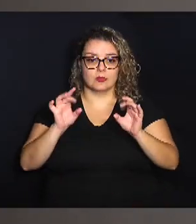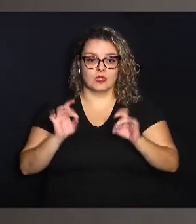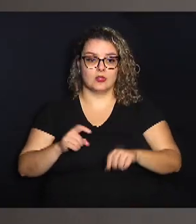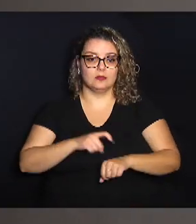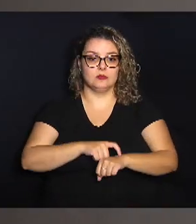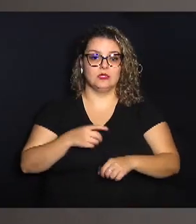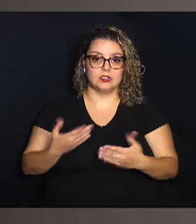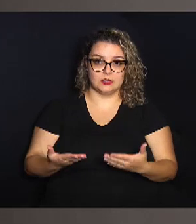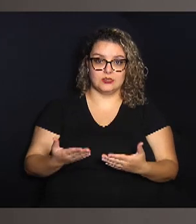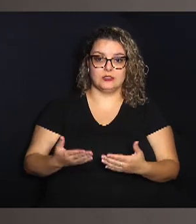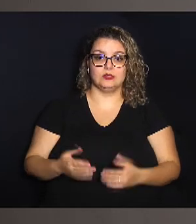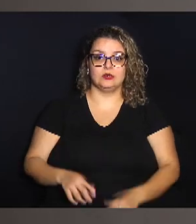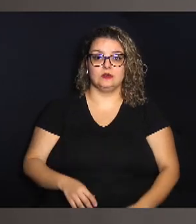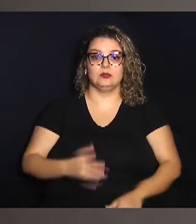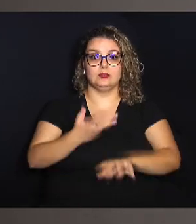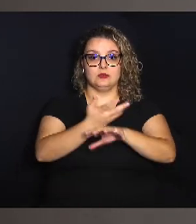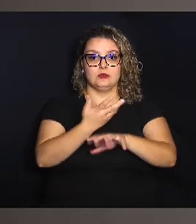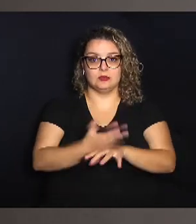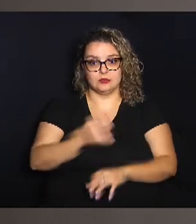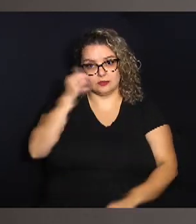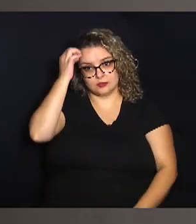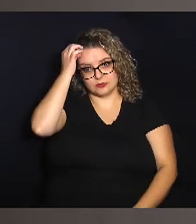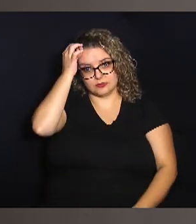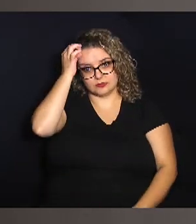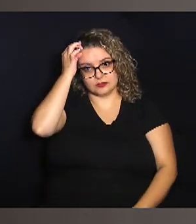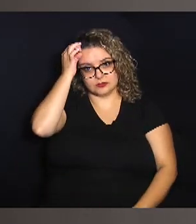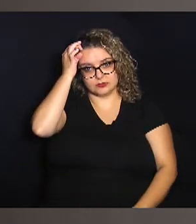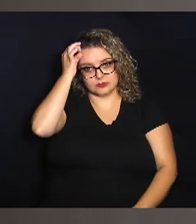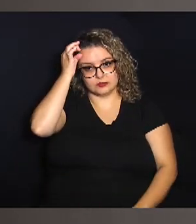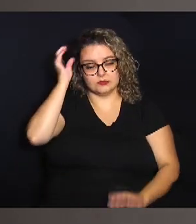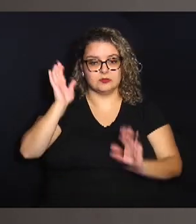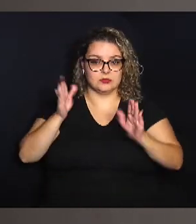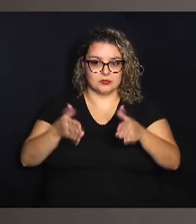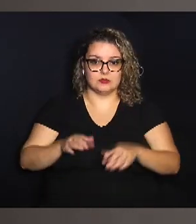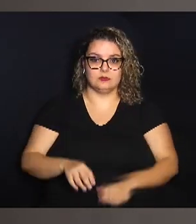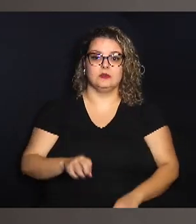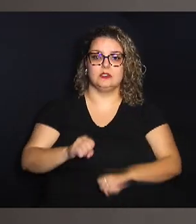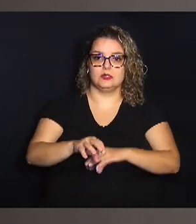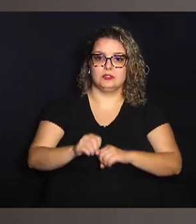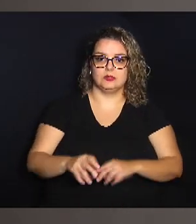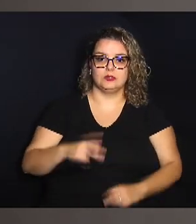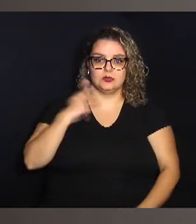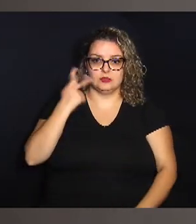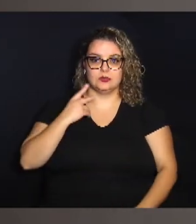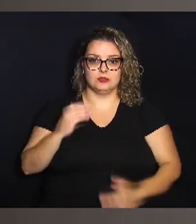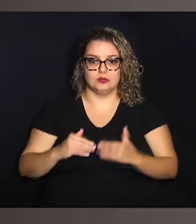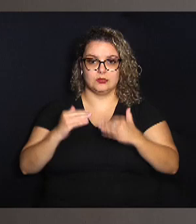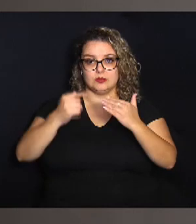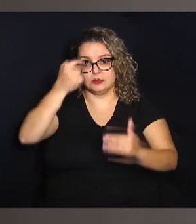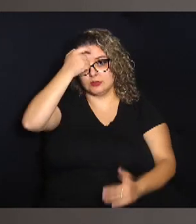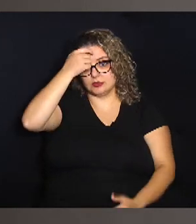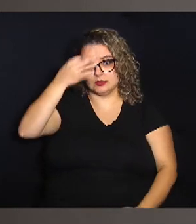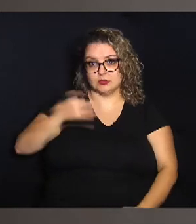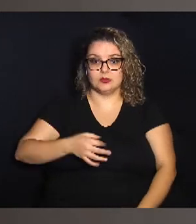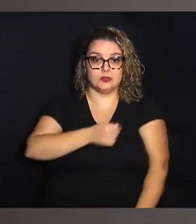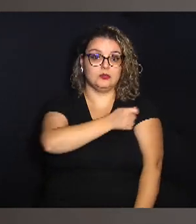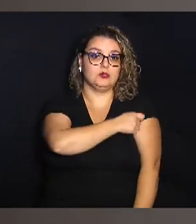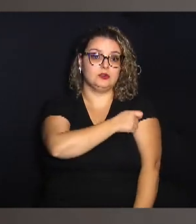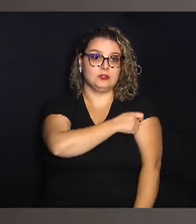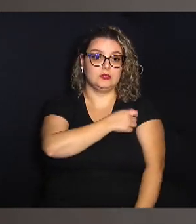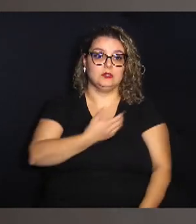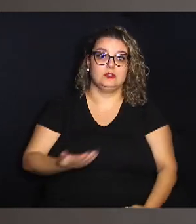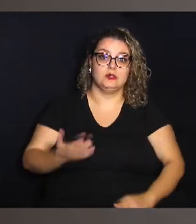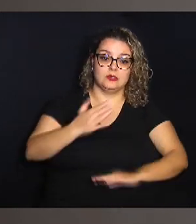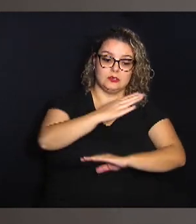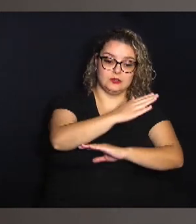com umas disciplinas eletivas que têm um foco voltado para a educação política e formação cidadã do estudante. Então, trazer a Câmara